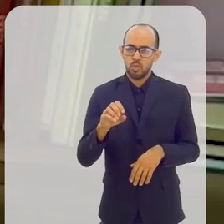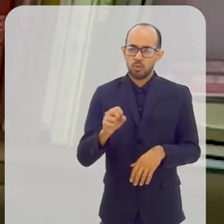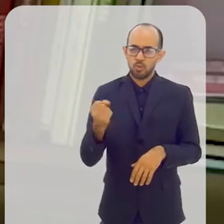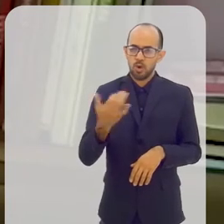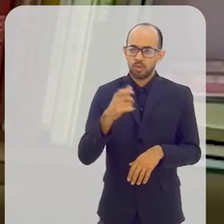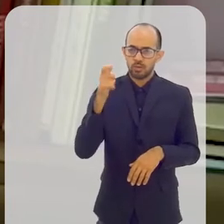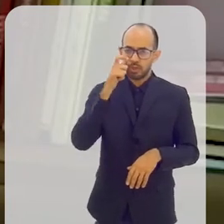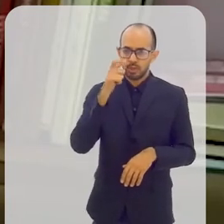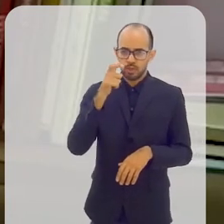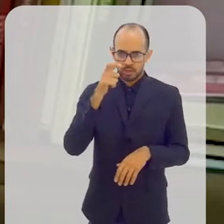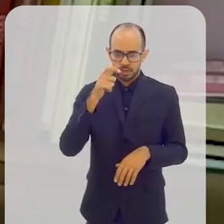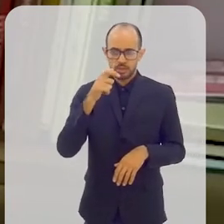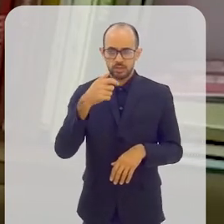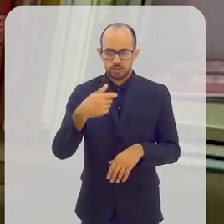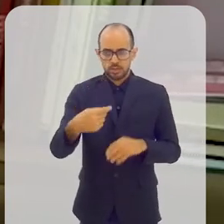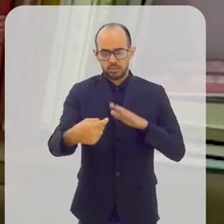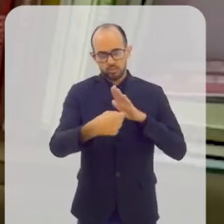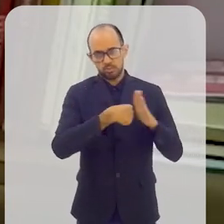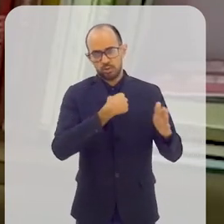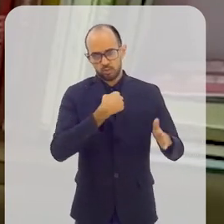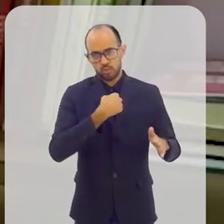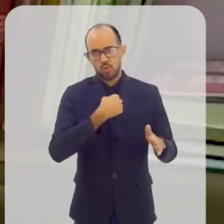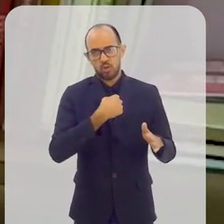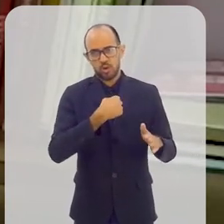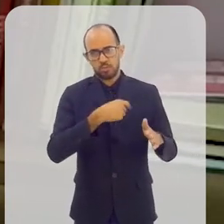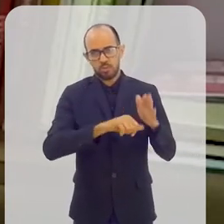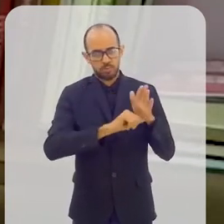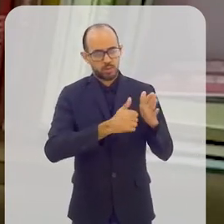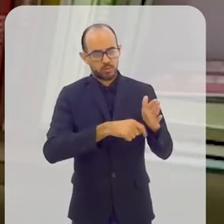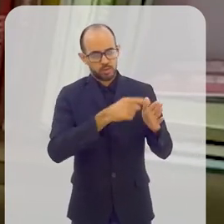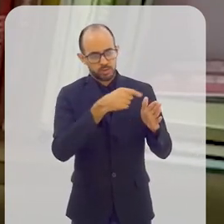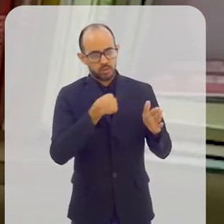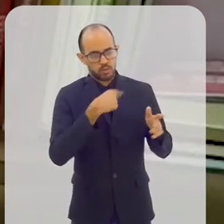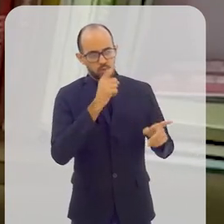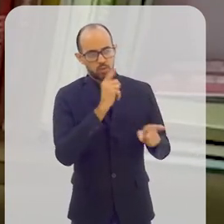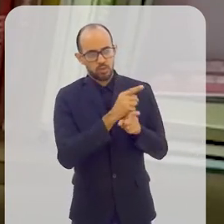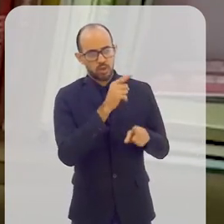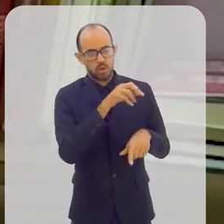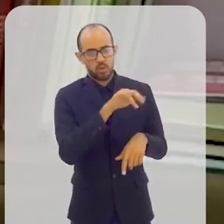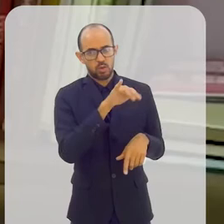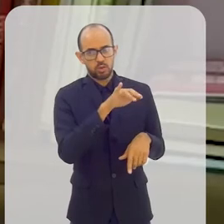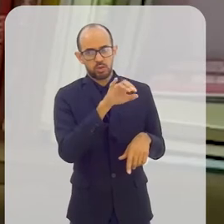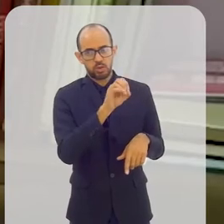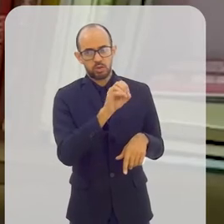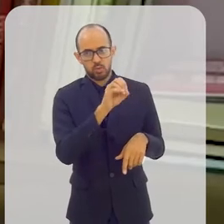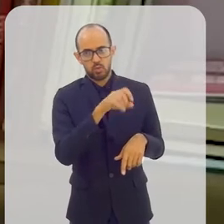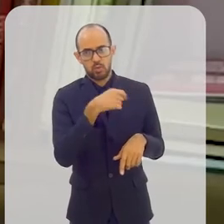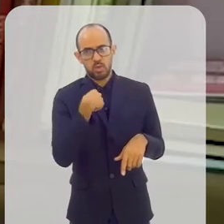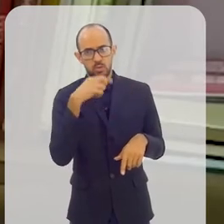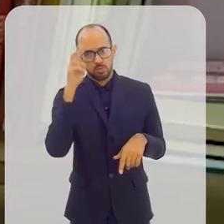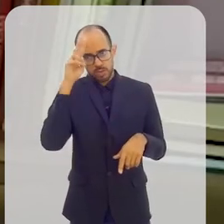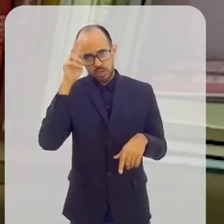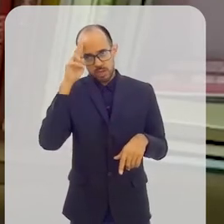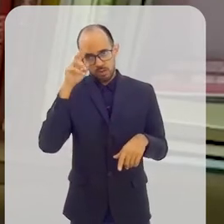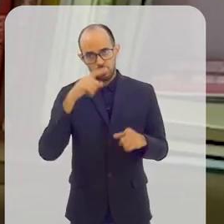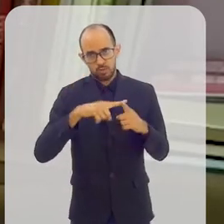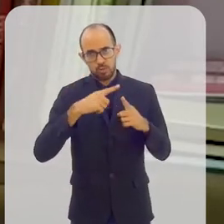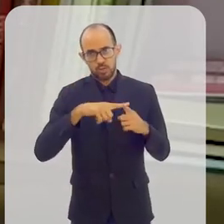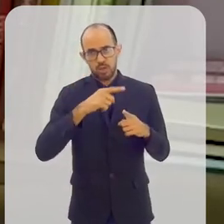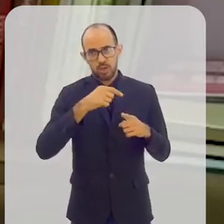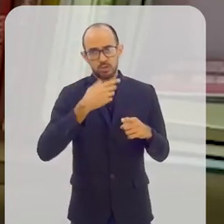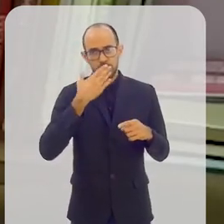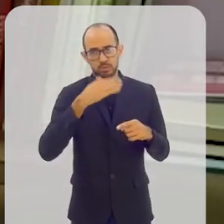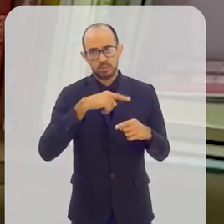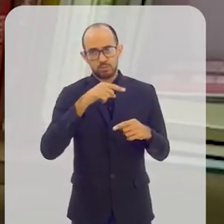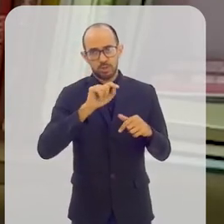teve interesse, nos procurou? Aliás, a primeira vez que eu vi o Rodrigo, eu me lembro até hoje, porque eu já